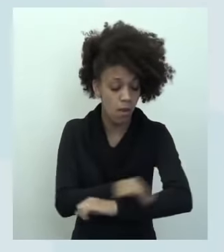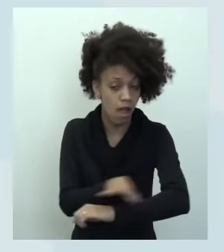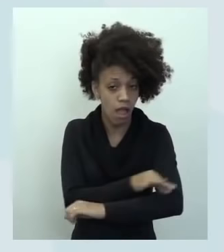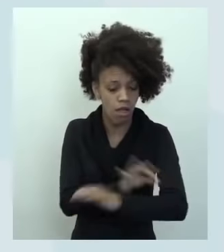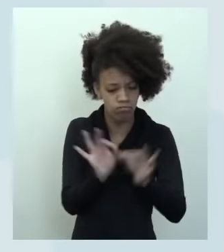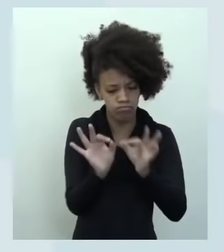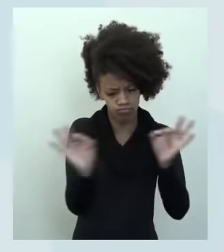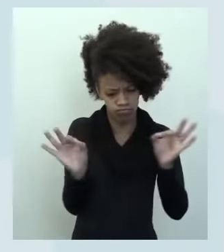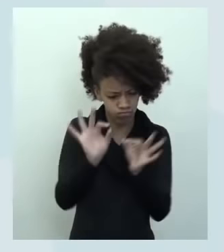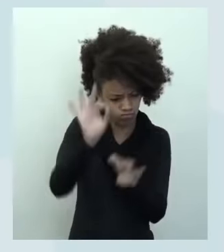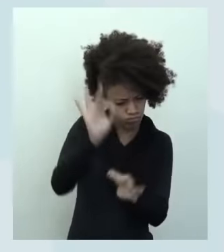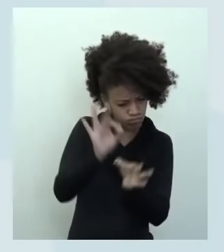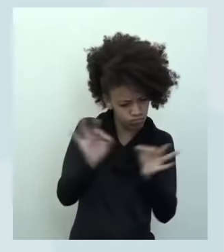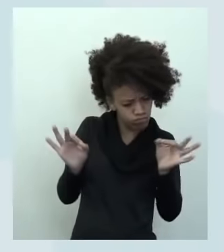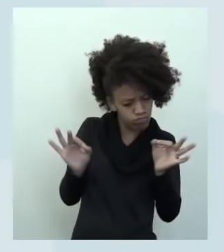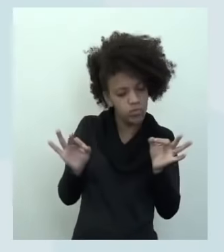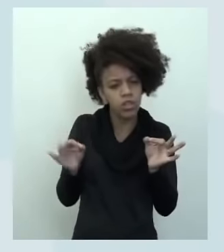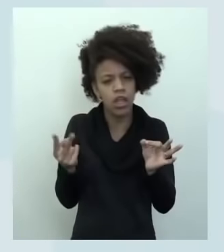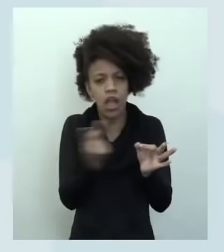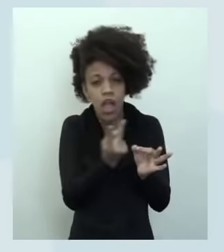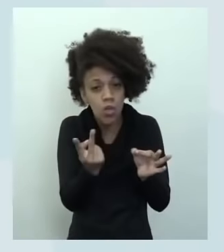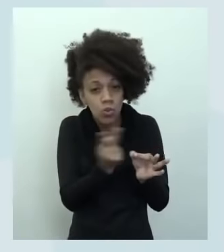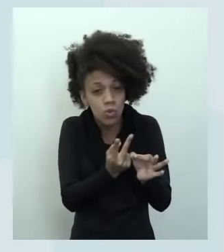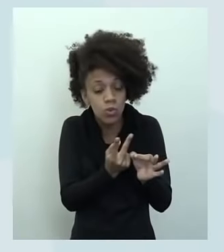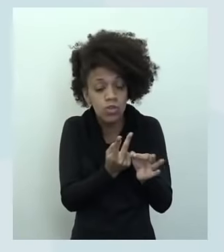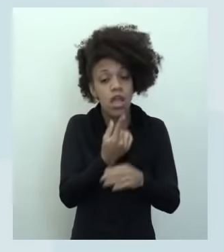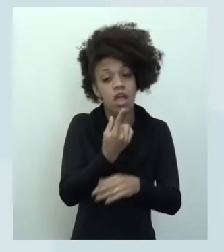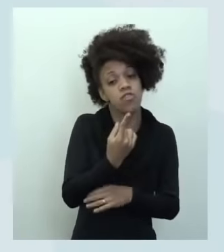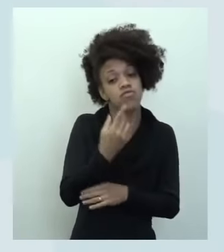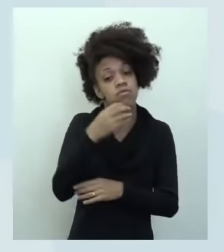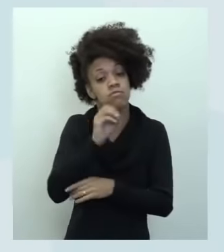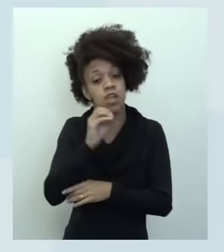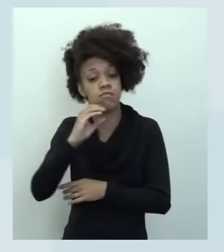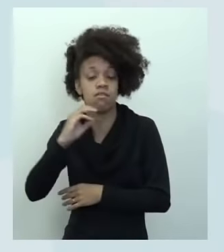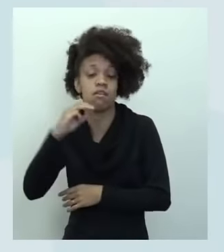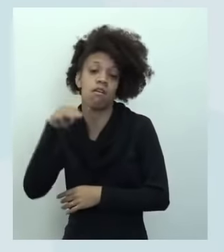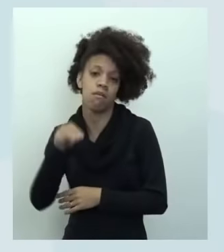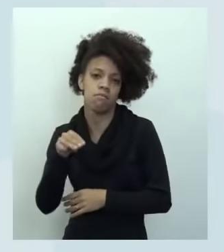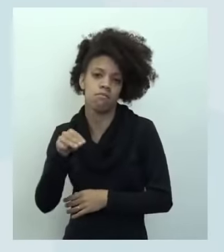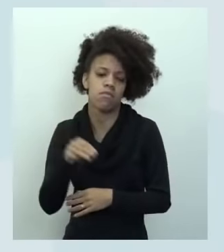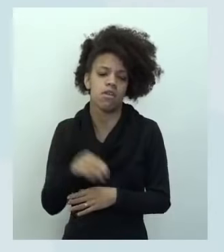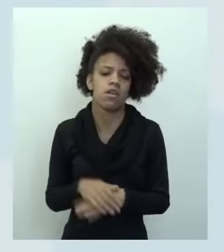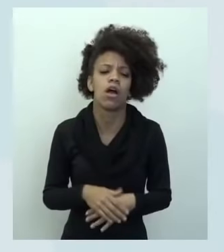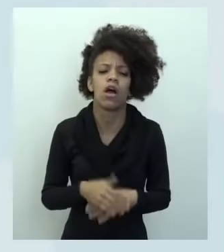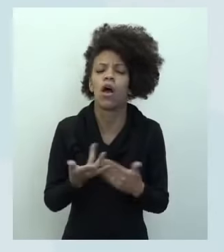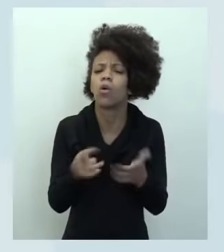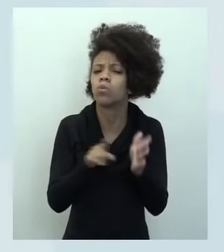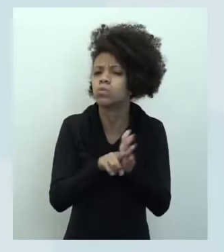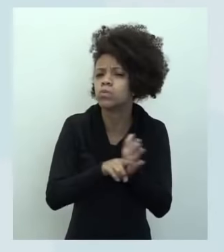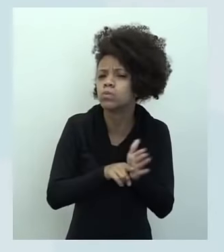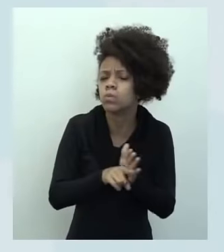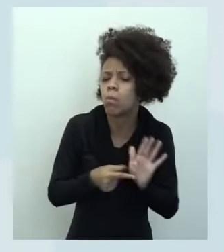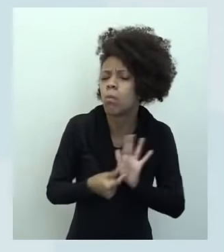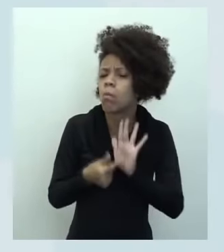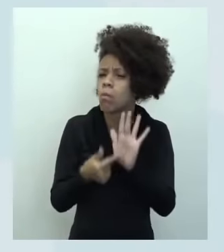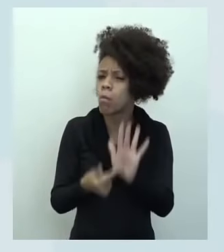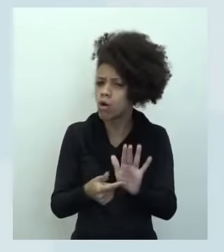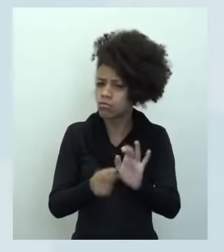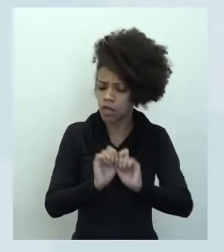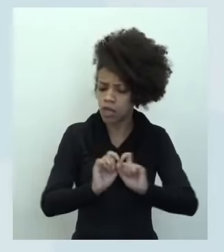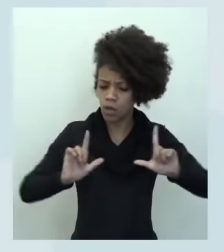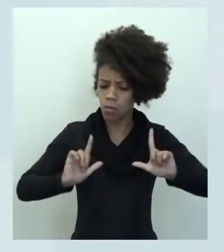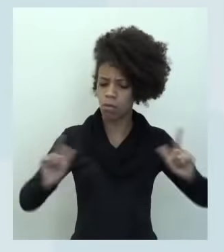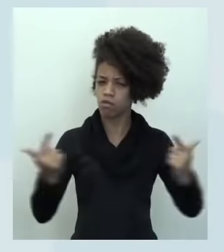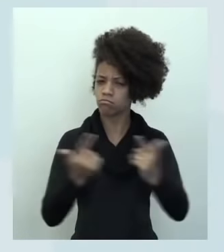que a distância entre elas era de 10 centímetros. Os dados nos indicam que o mapa observado